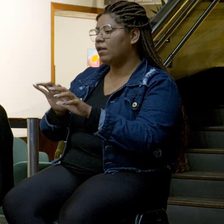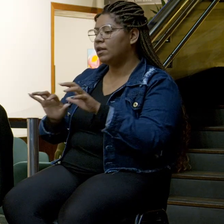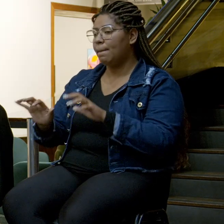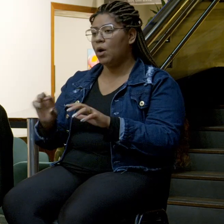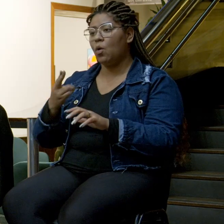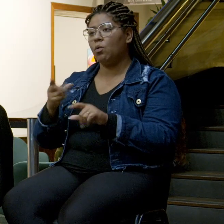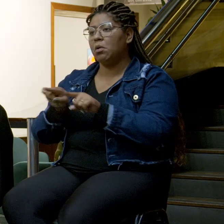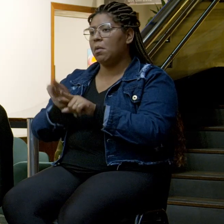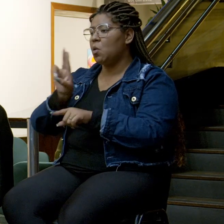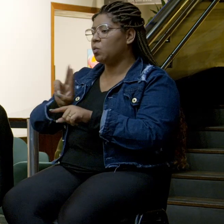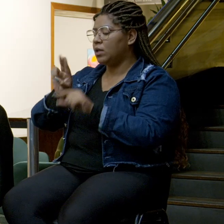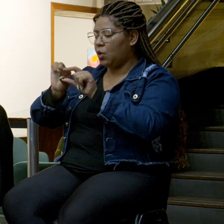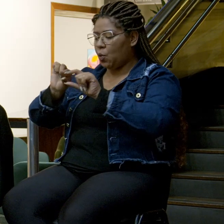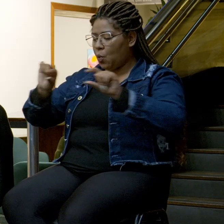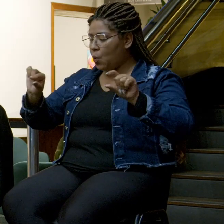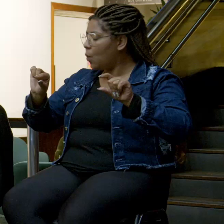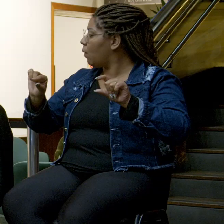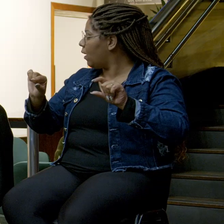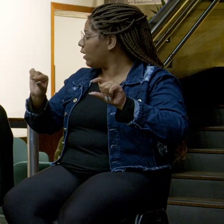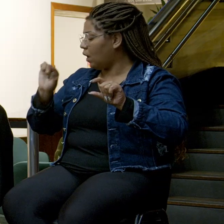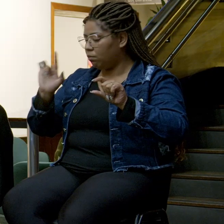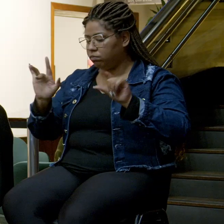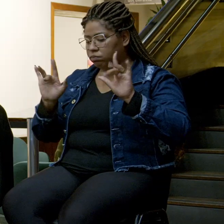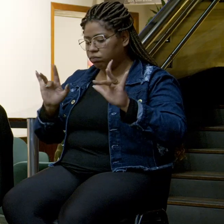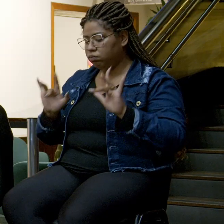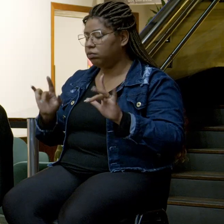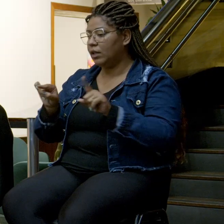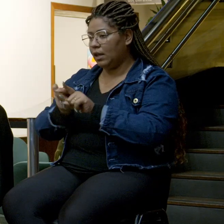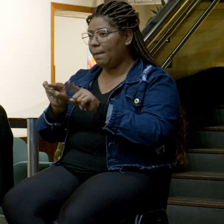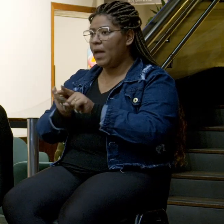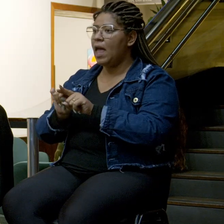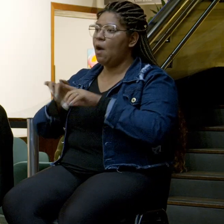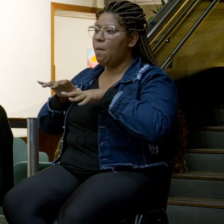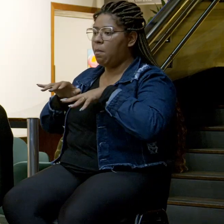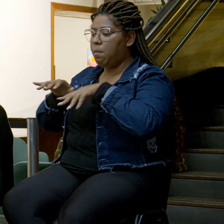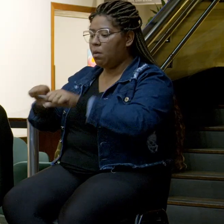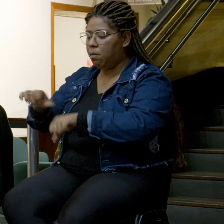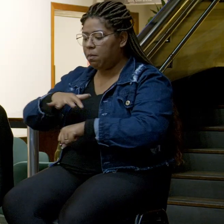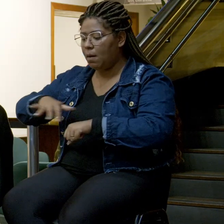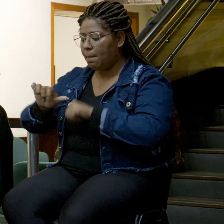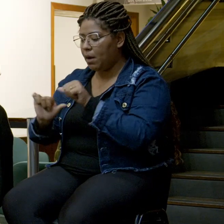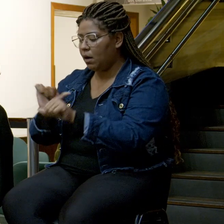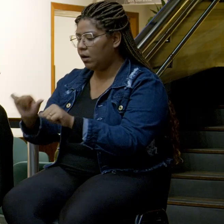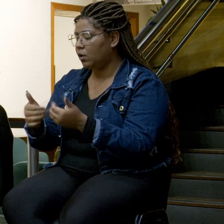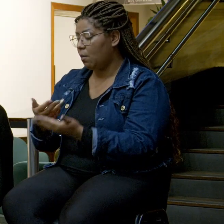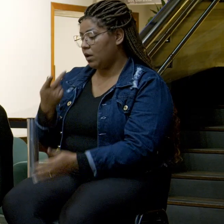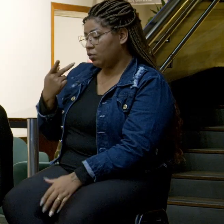mãos, remetem ao autóctone, mas remetem também a uma noção de território, de deslocamento, como toda a obra de